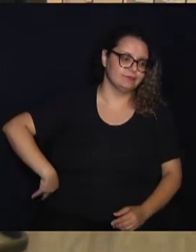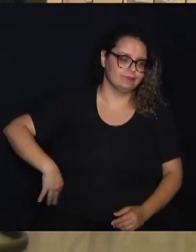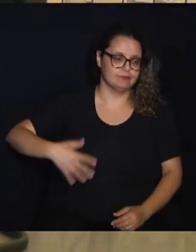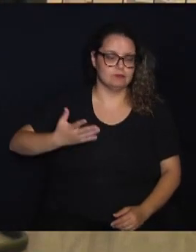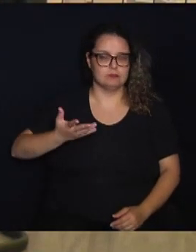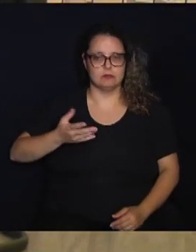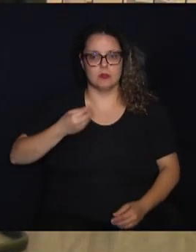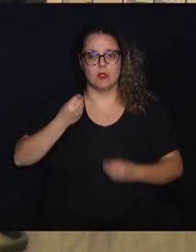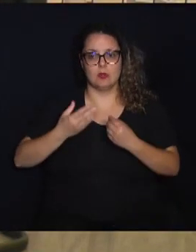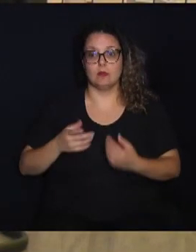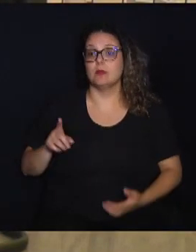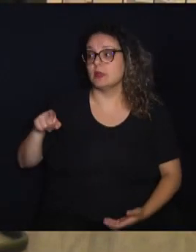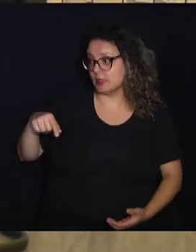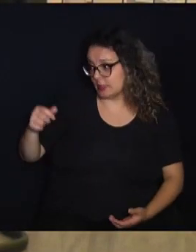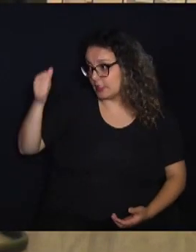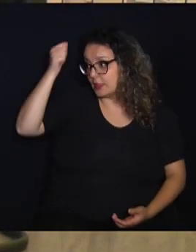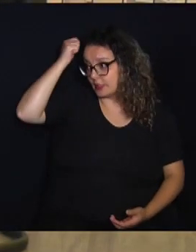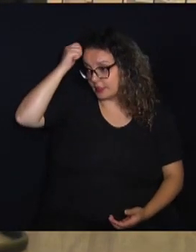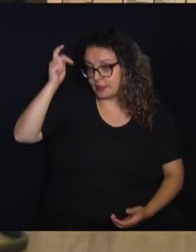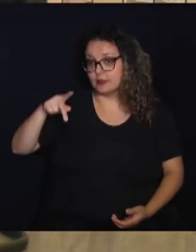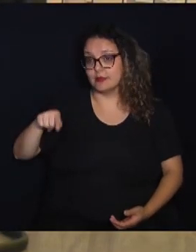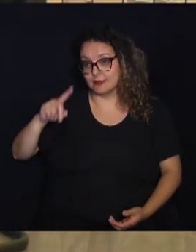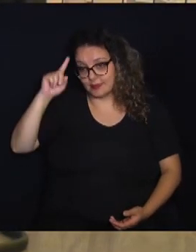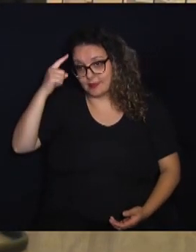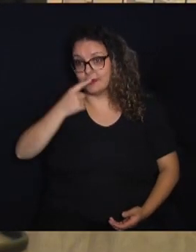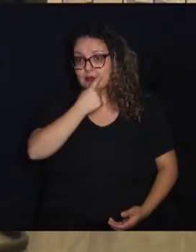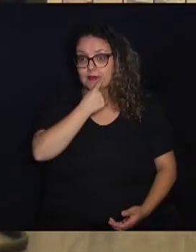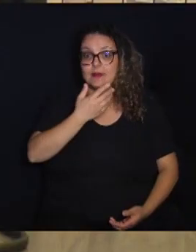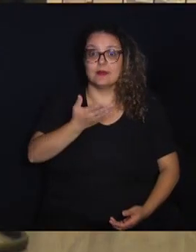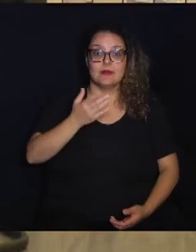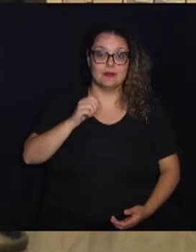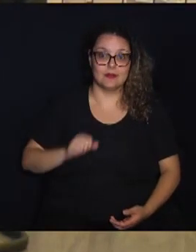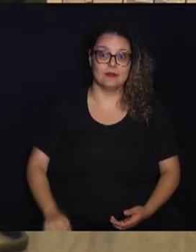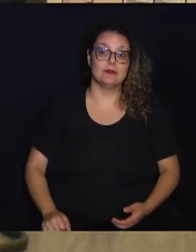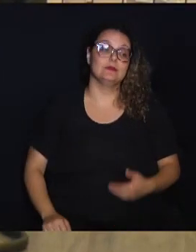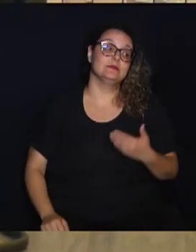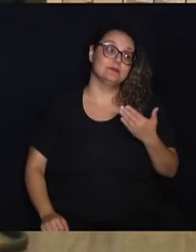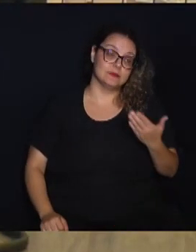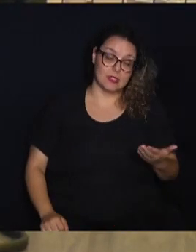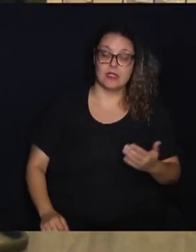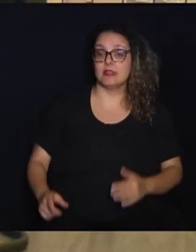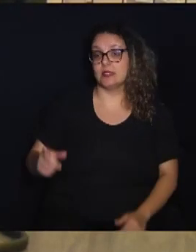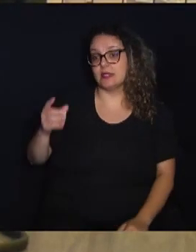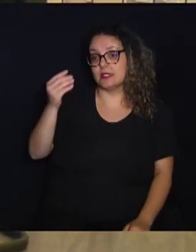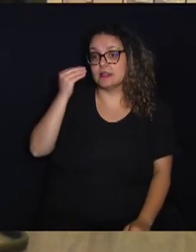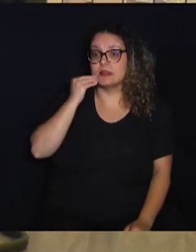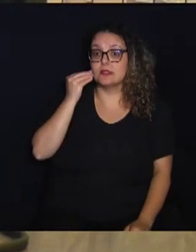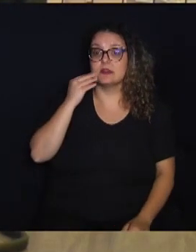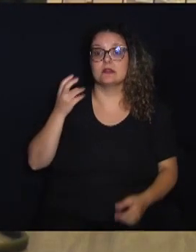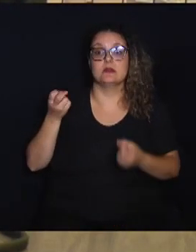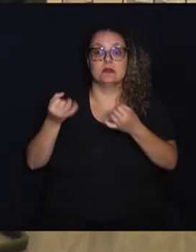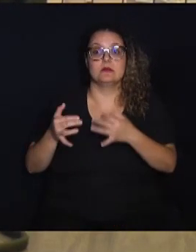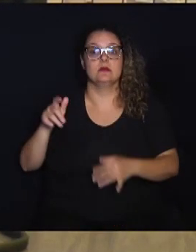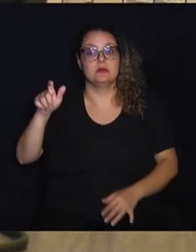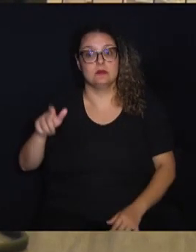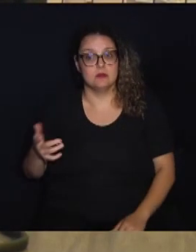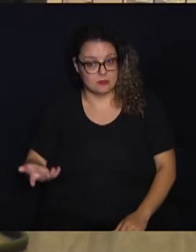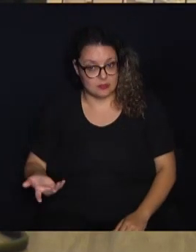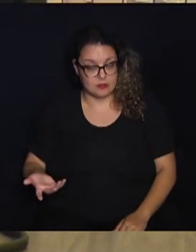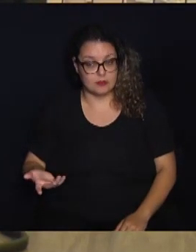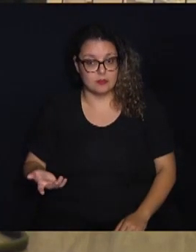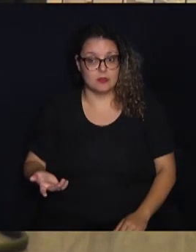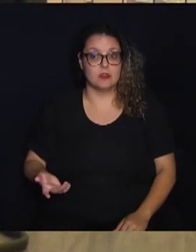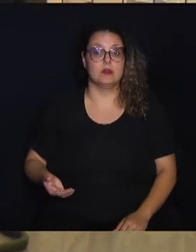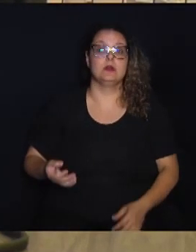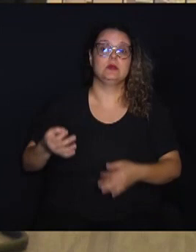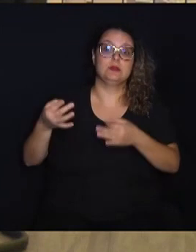a culpa é do professor, né? E aí? E aí a gente tenta explicar para ela que justamente porque